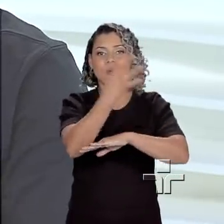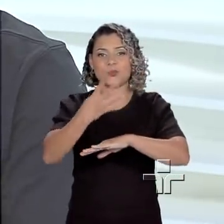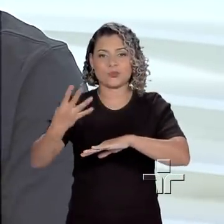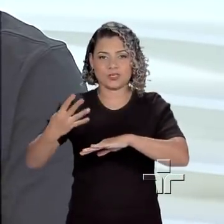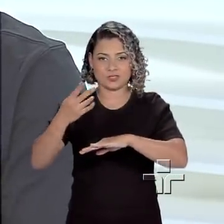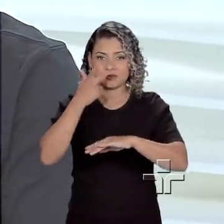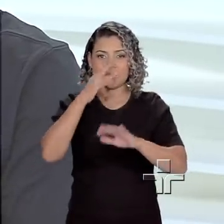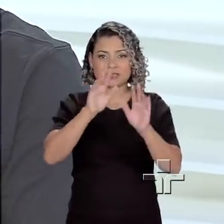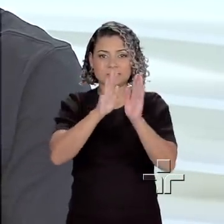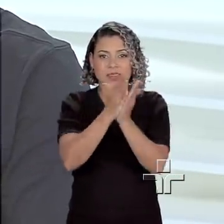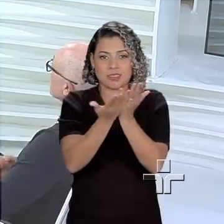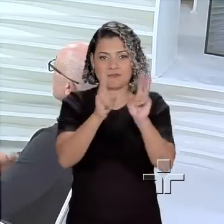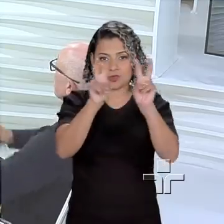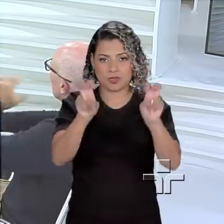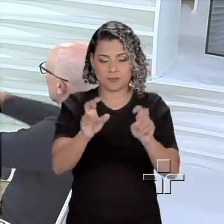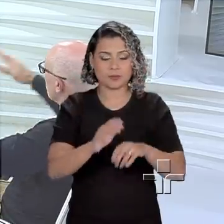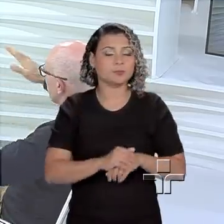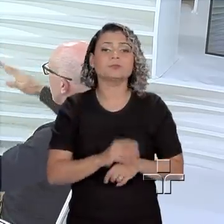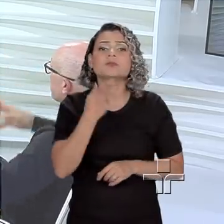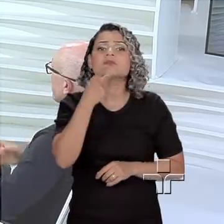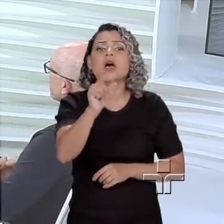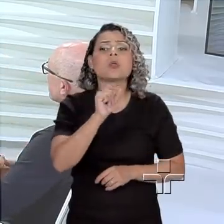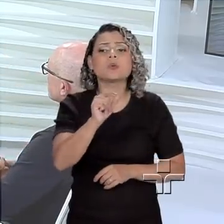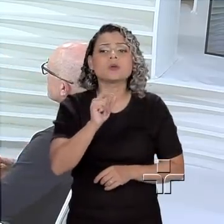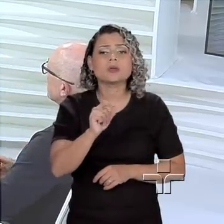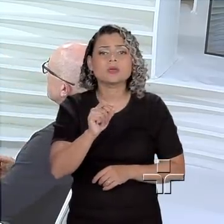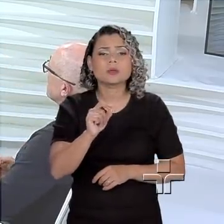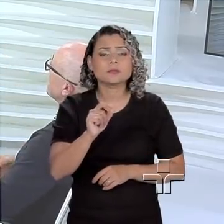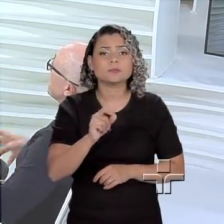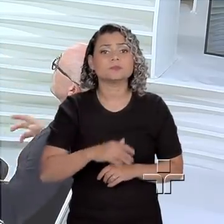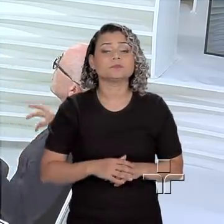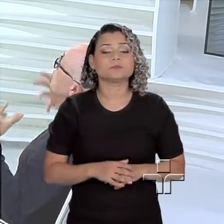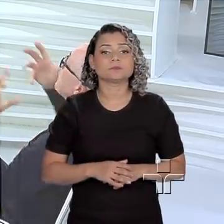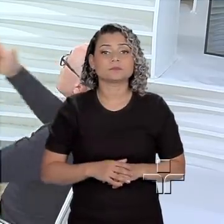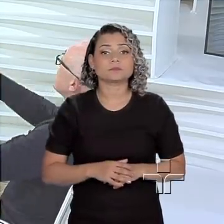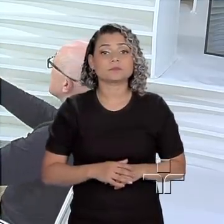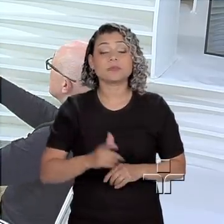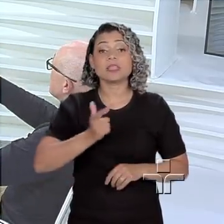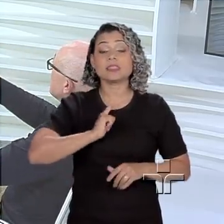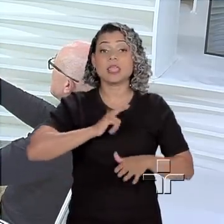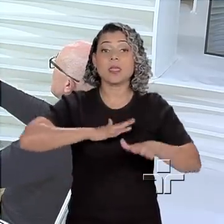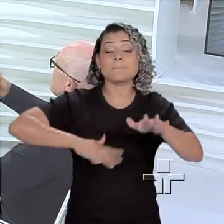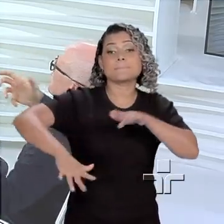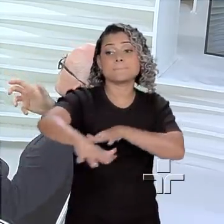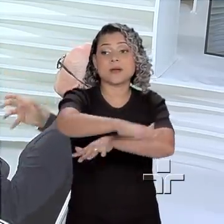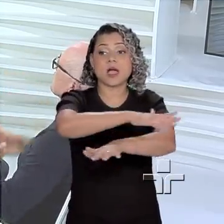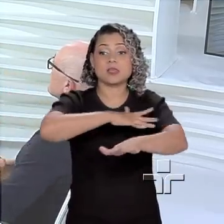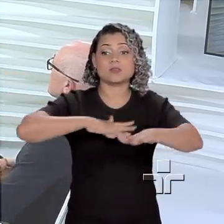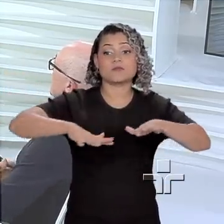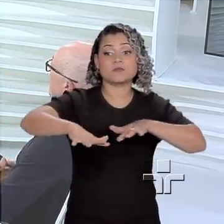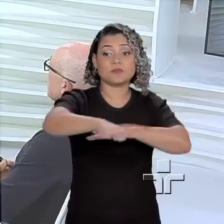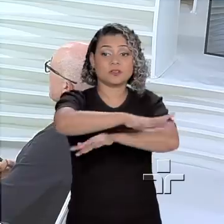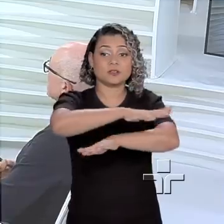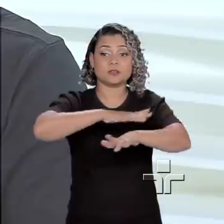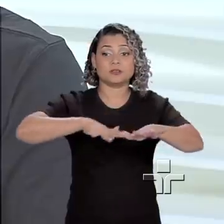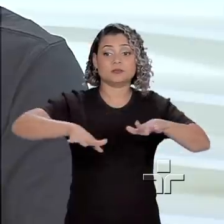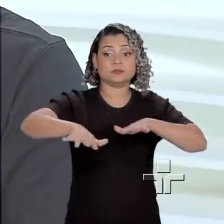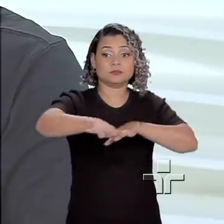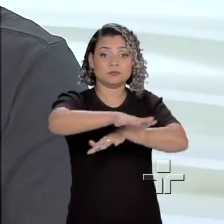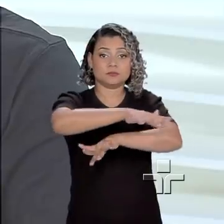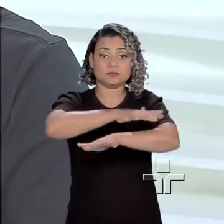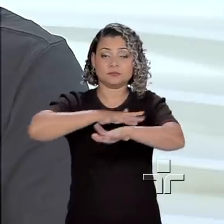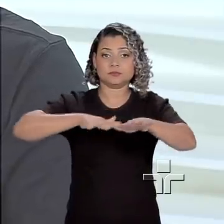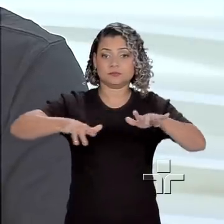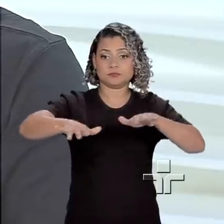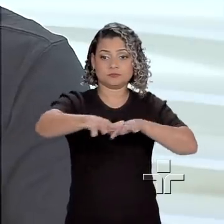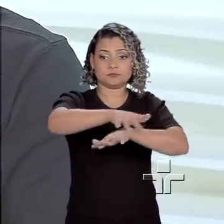são autônomos, tá certo? Todos os carros são autônomos. E tem uma manifestação que um conjunto de pessoas quer ir para lá, tá